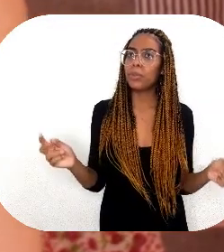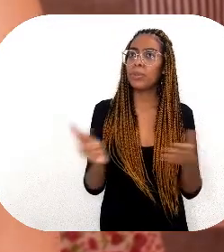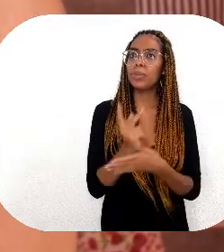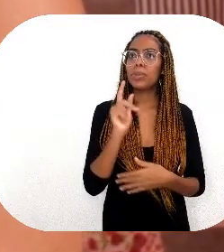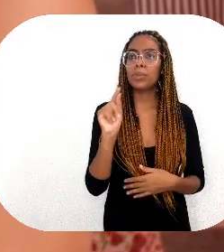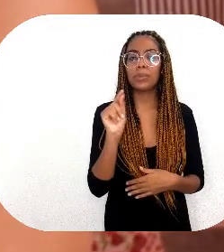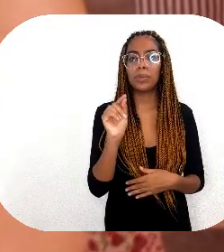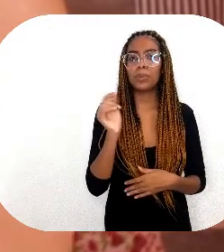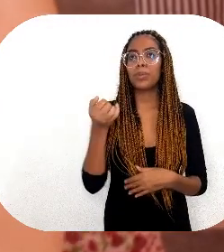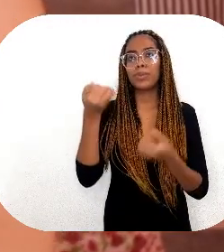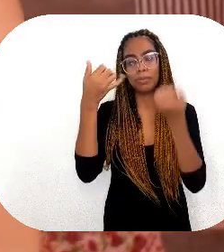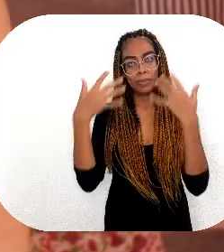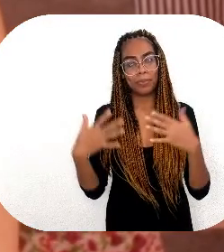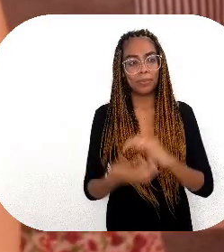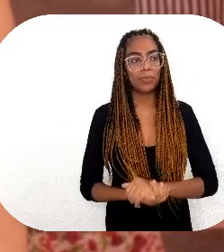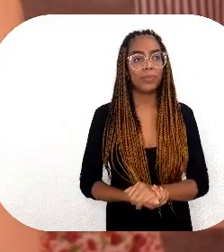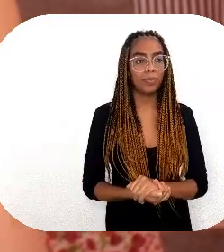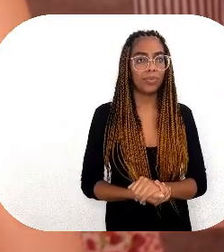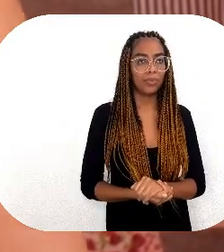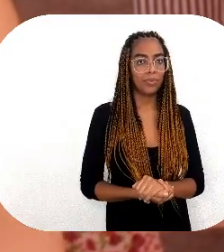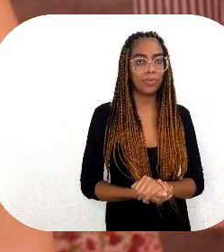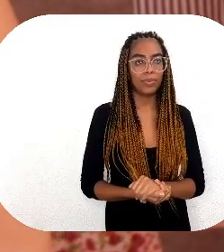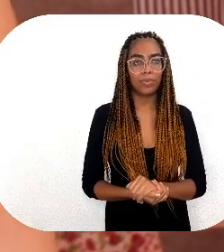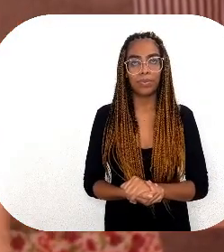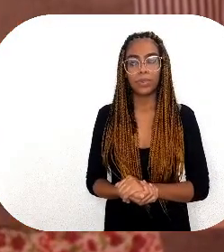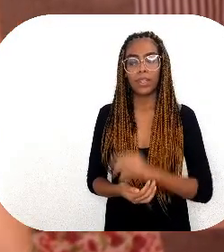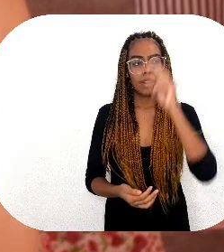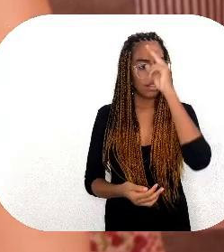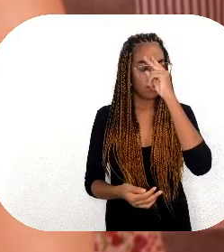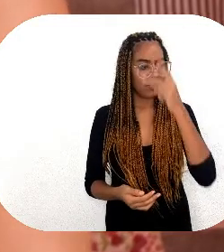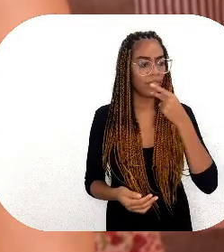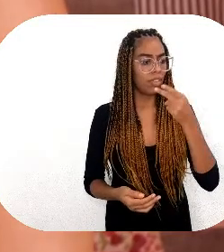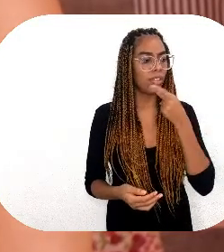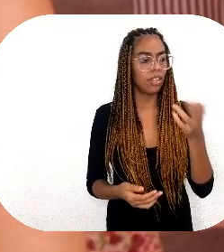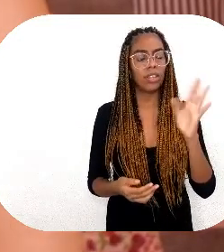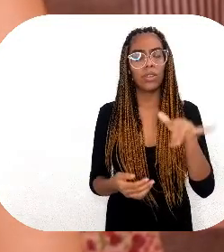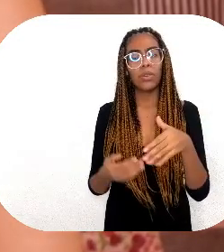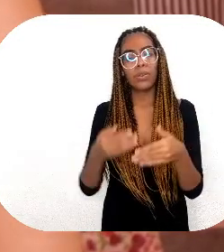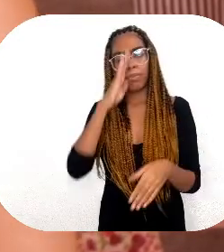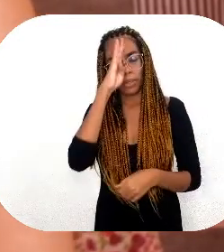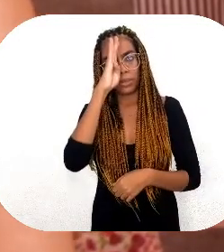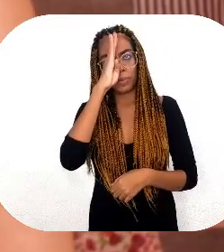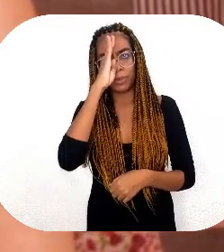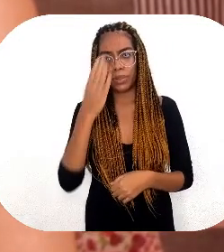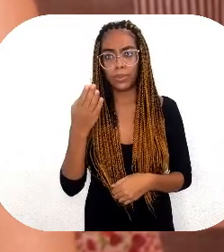encontrado. Amigo, você tá tão sumido, o que que aconteceu? Não te conto, rapaz.